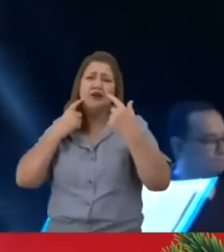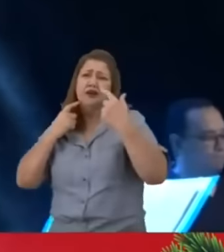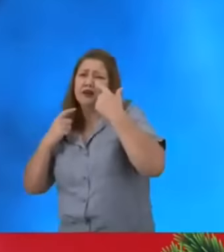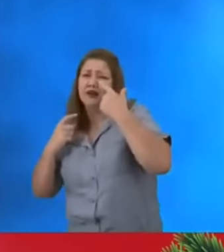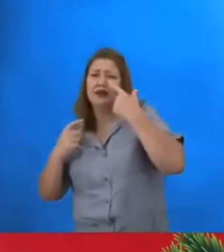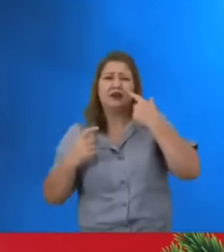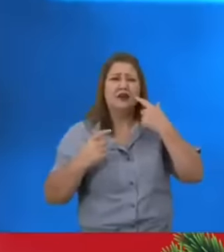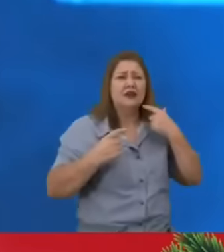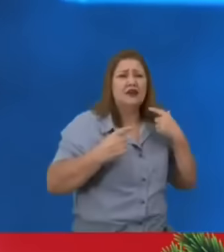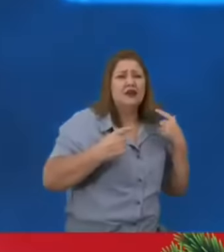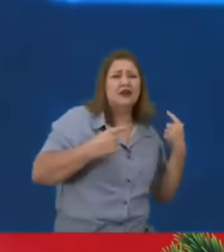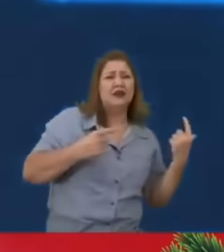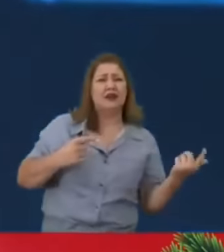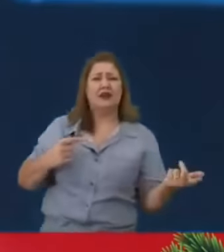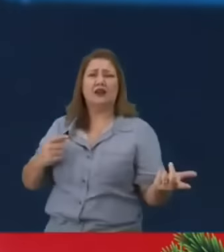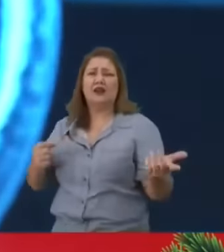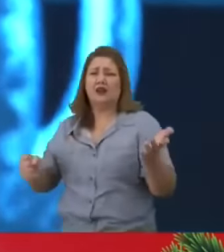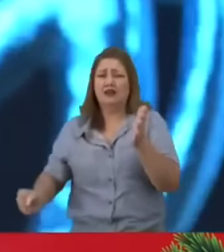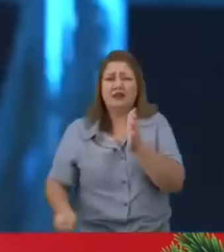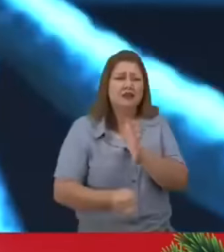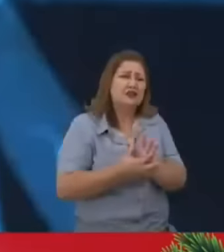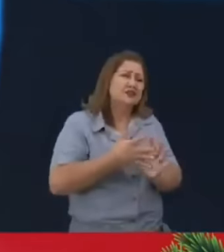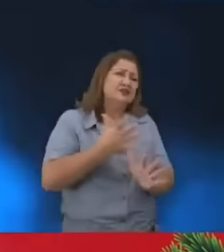Quantas vezes digo não, mas lá no fim